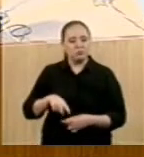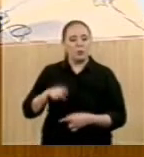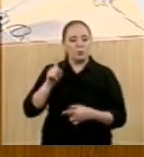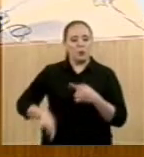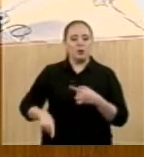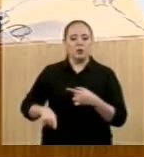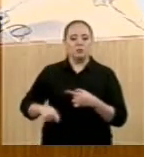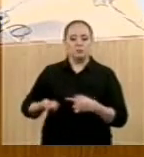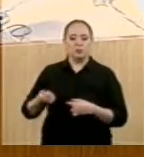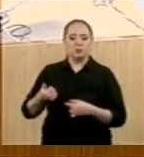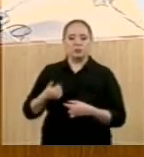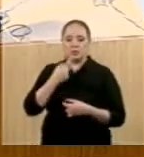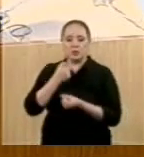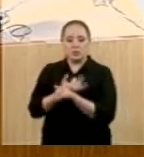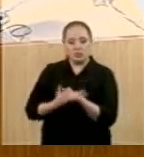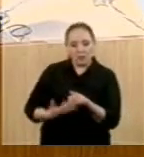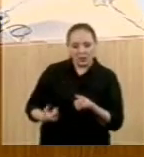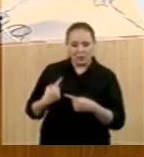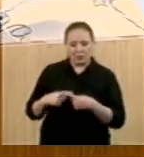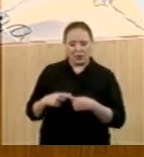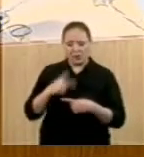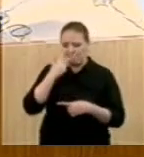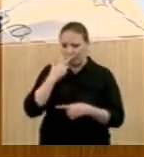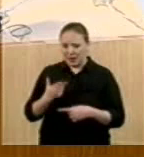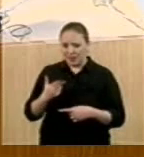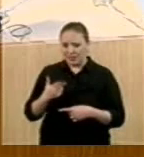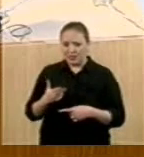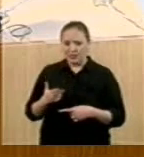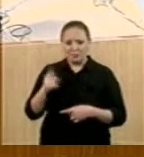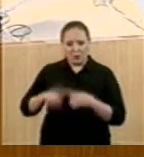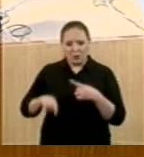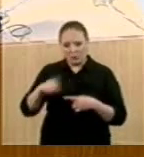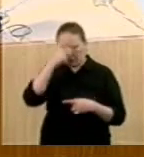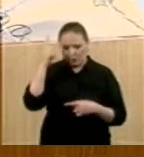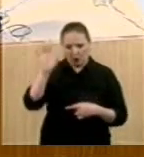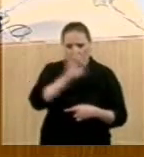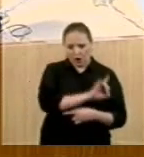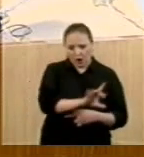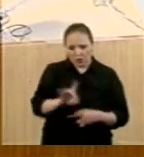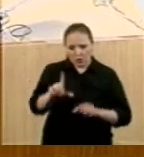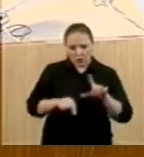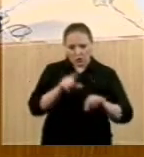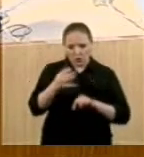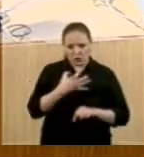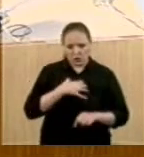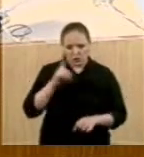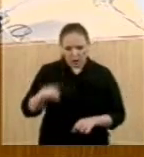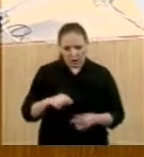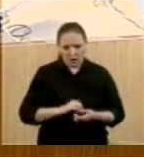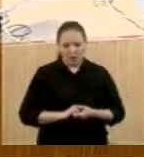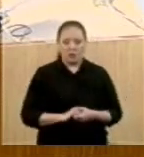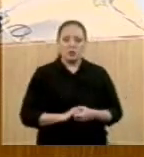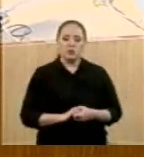restringe a forma dessas pessoas de serem como são e existirem autonomamente. Exigir que